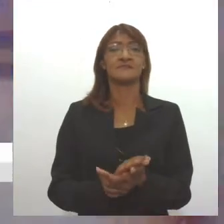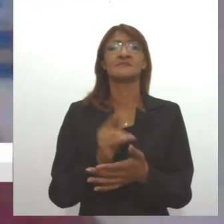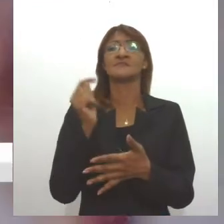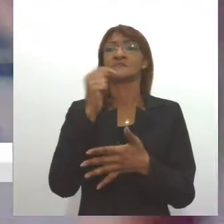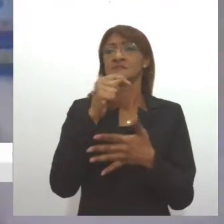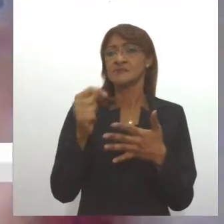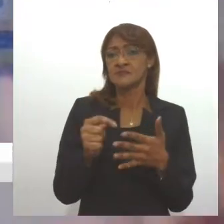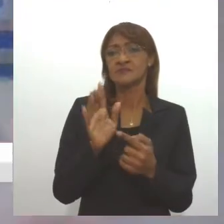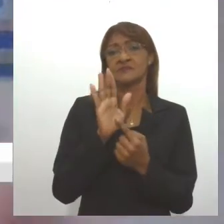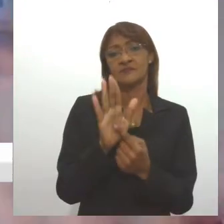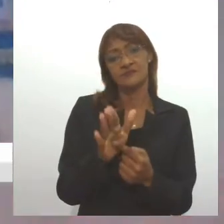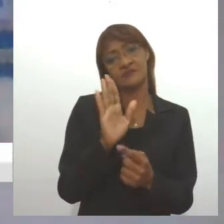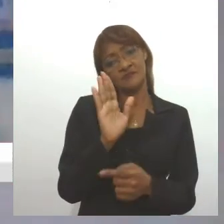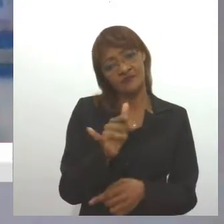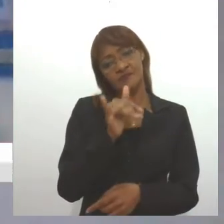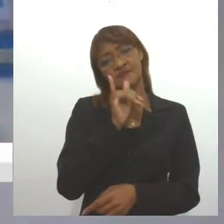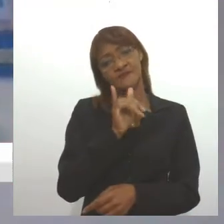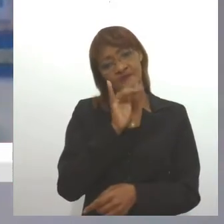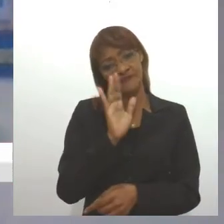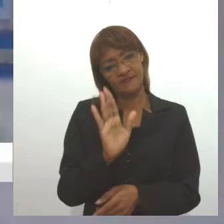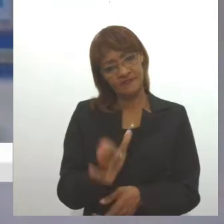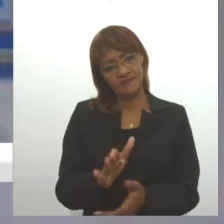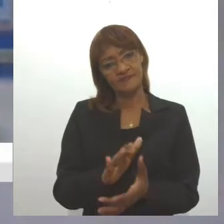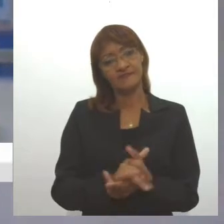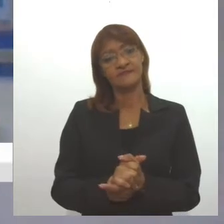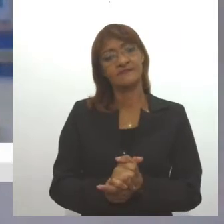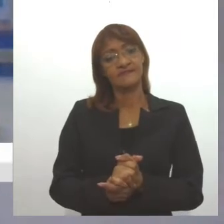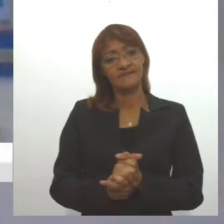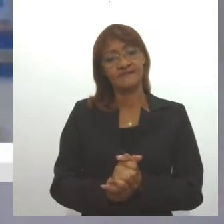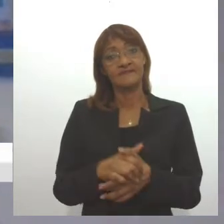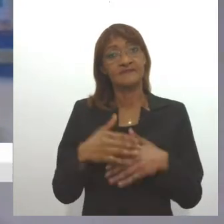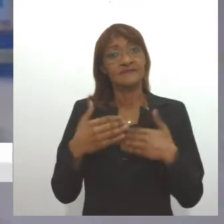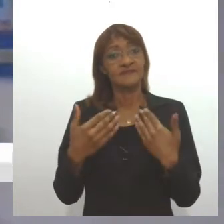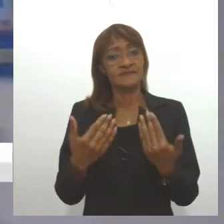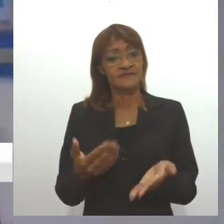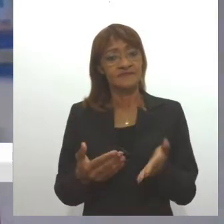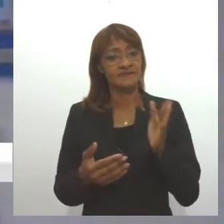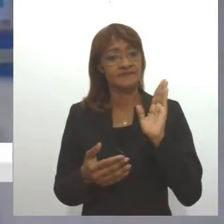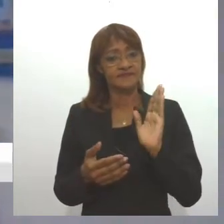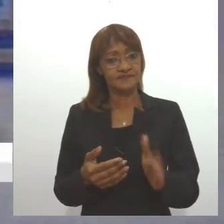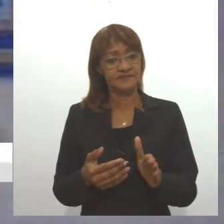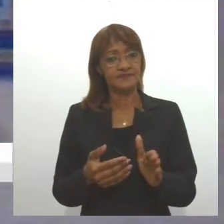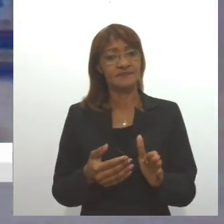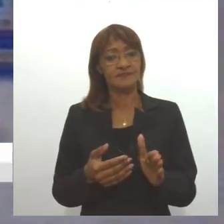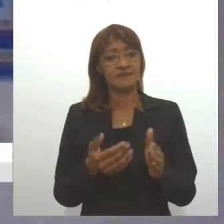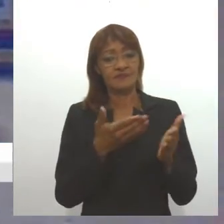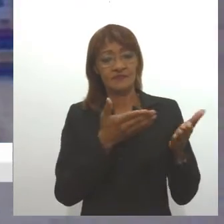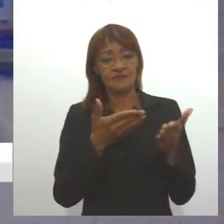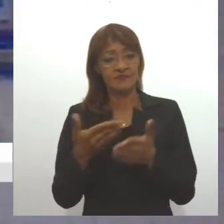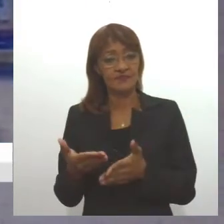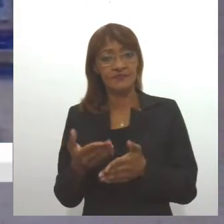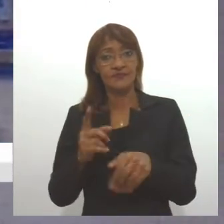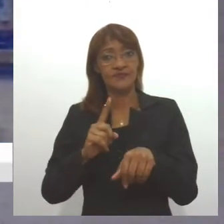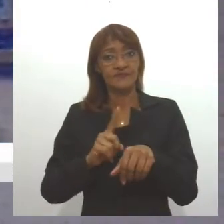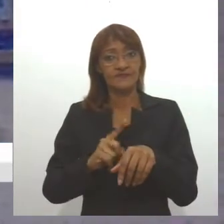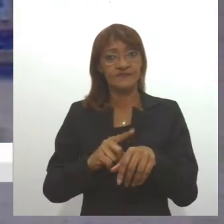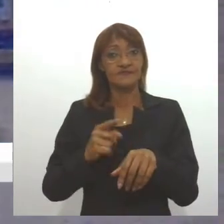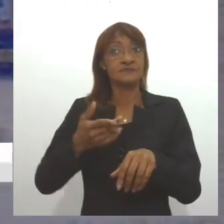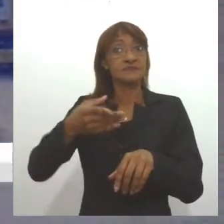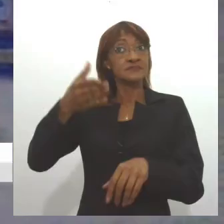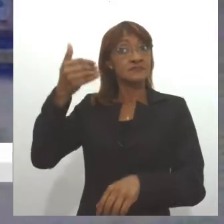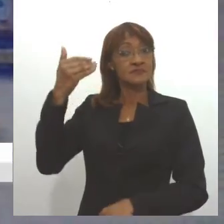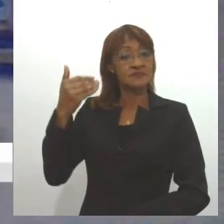que a gente deu aqui na fala anterior, e teve já a primeira receptividade na época do governador. Na época